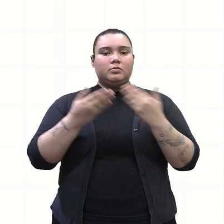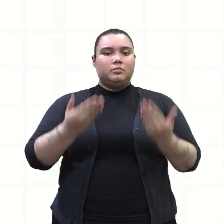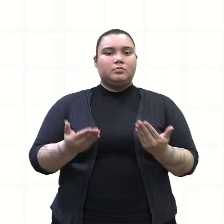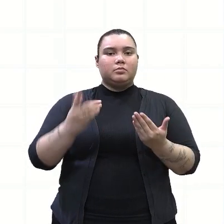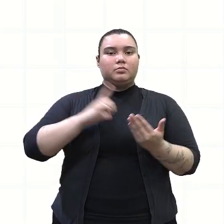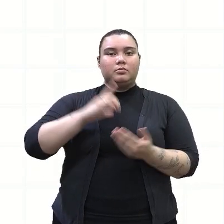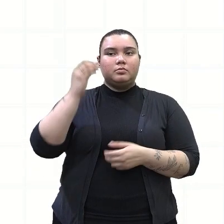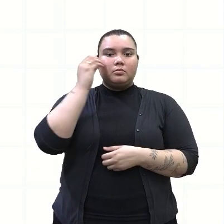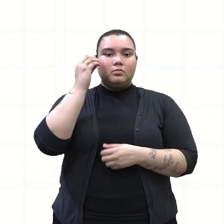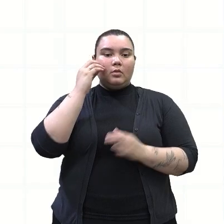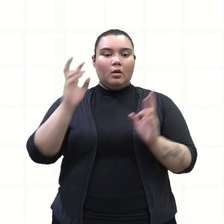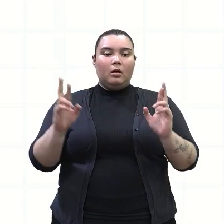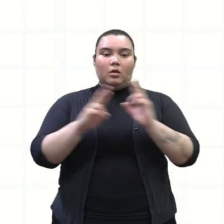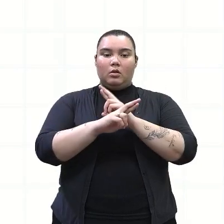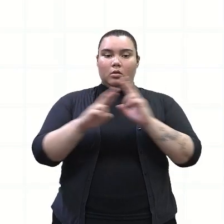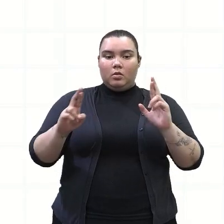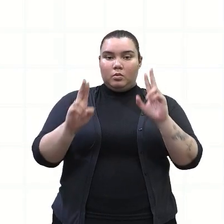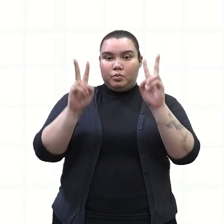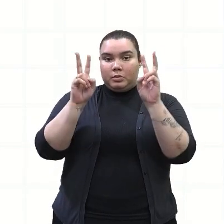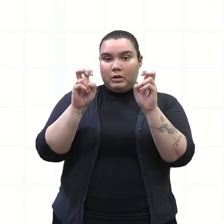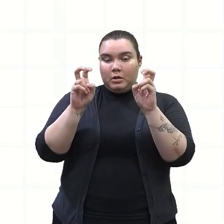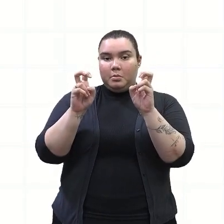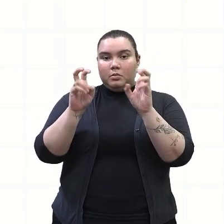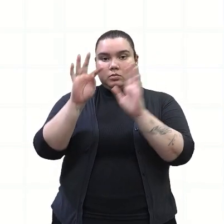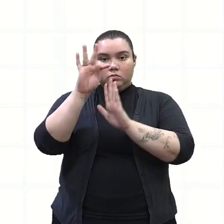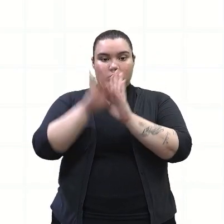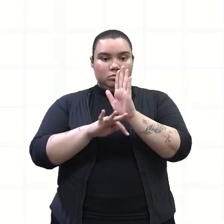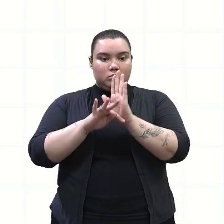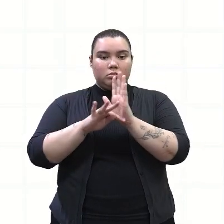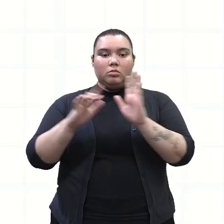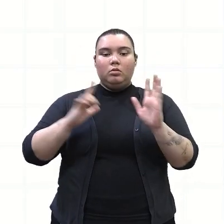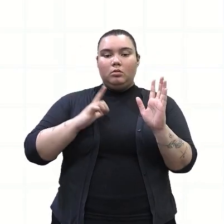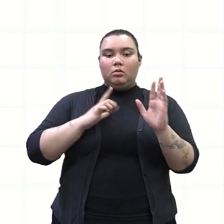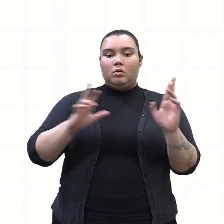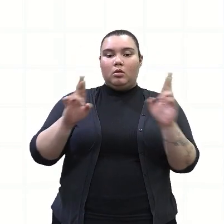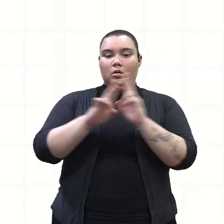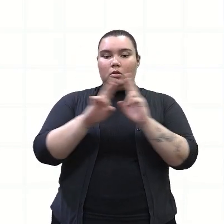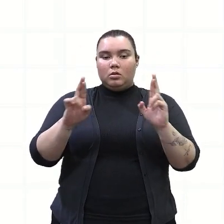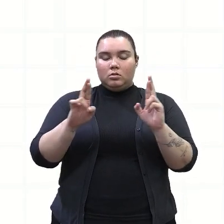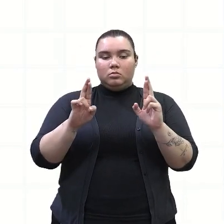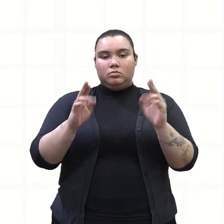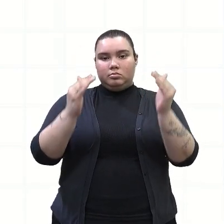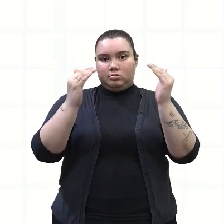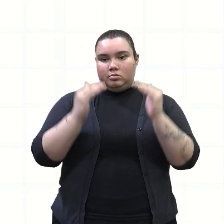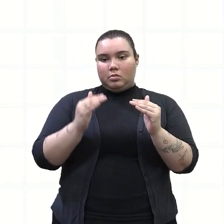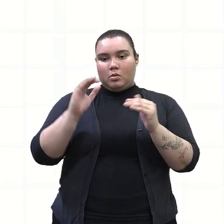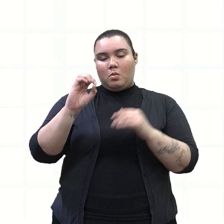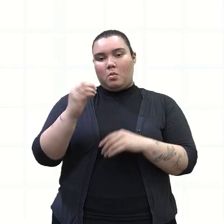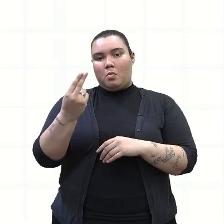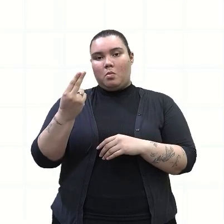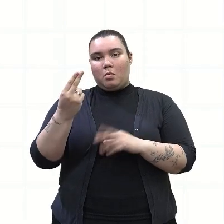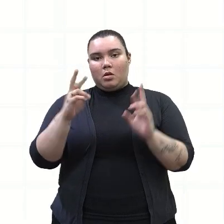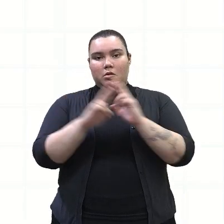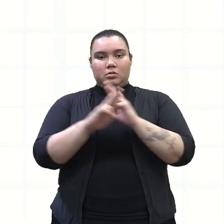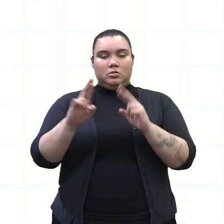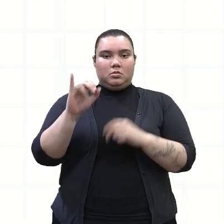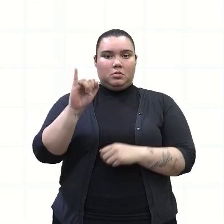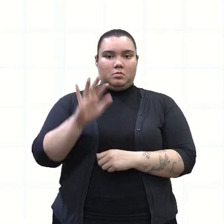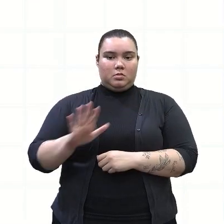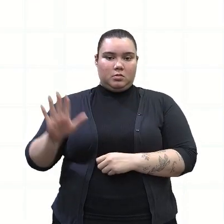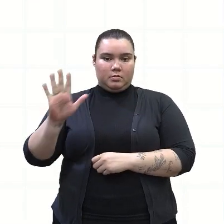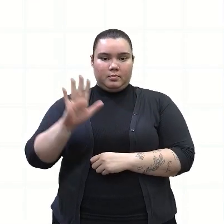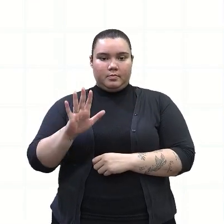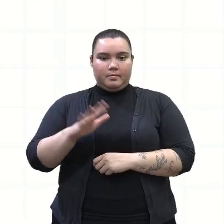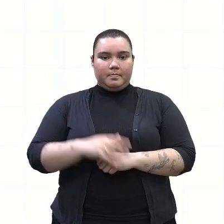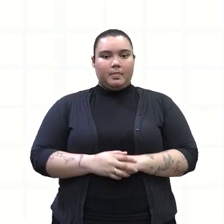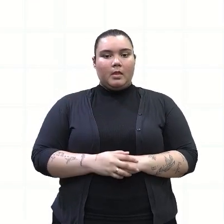tenta fazer uma relação do título do texto com o assunto ou a imagem, né? A palavra couple,